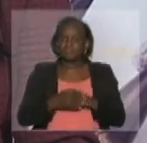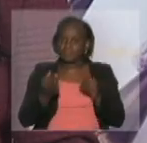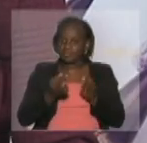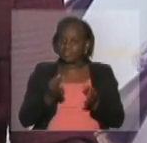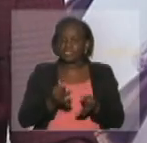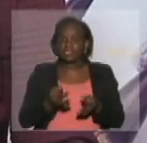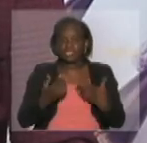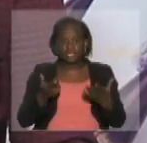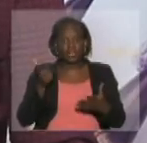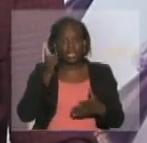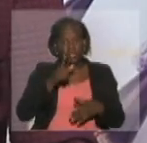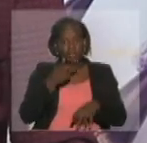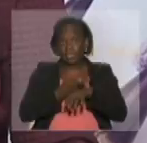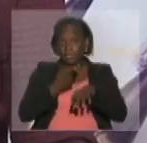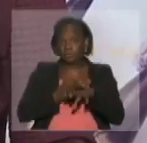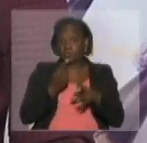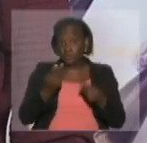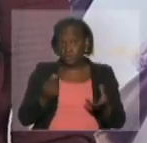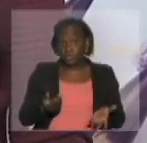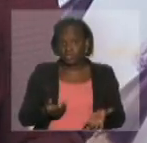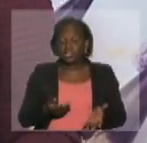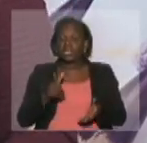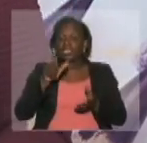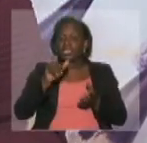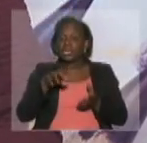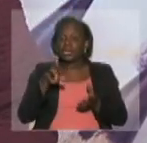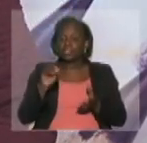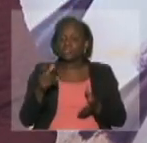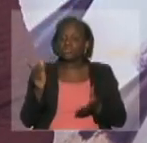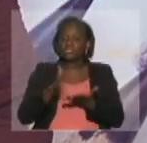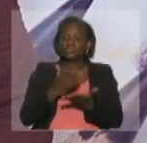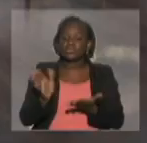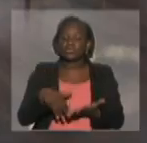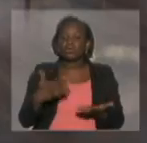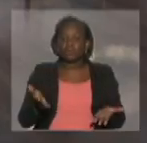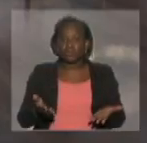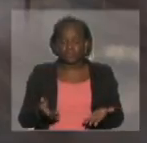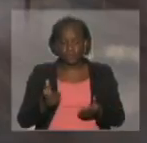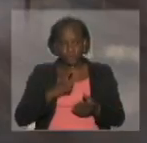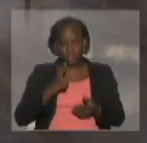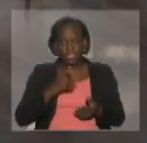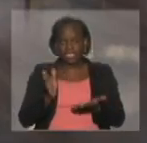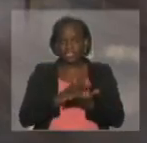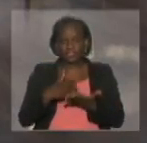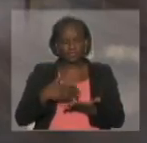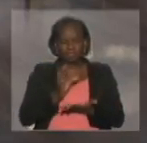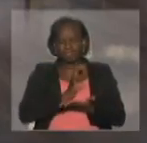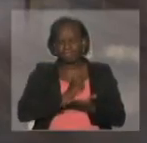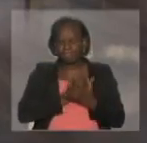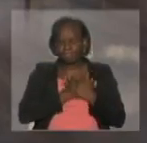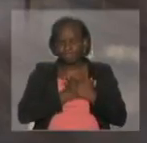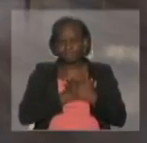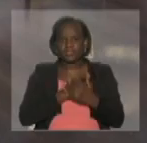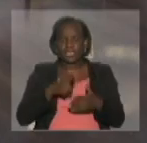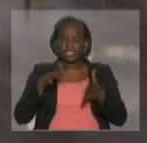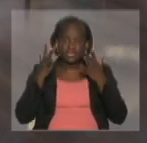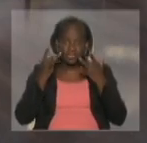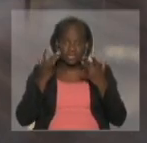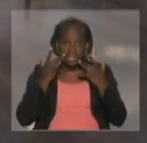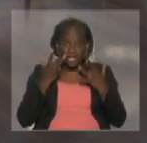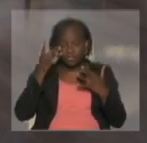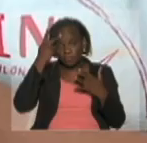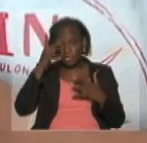maravilha. Não é à toa que ganhou tantos prêmios. Leandro, o que você trouxe pra gente? Eu trouxe um livro que eu adoro, que é Teatro